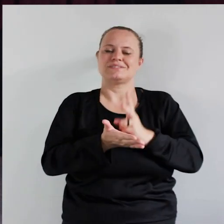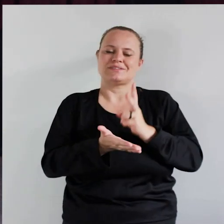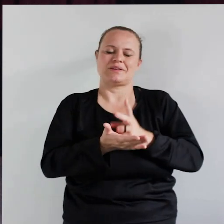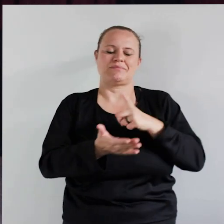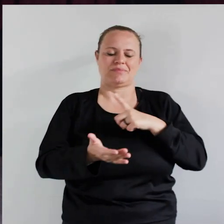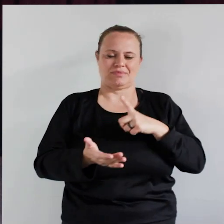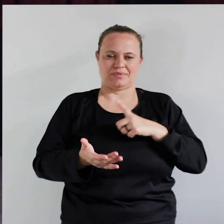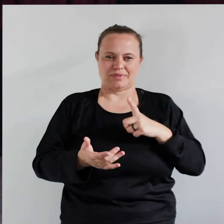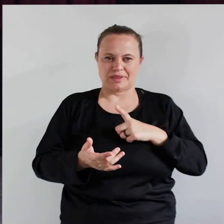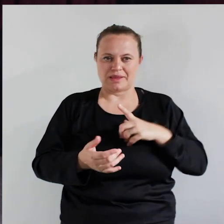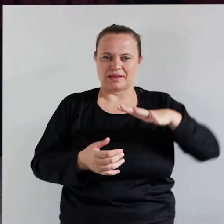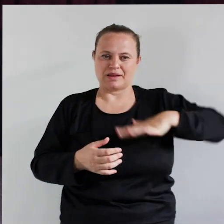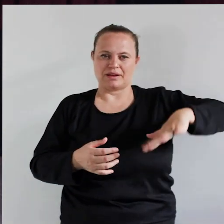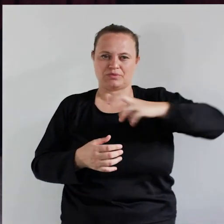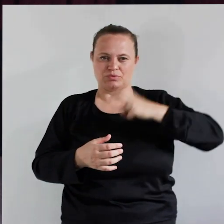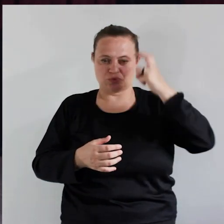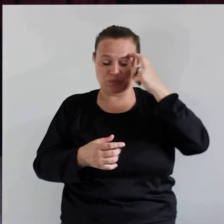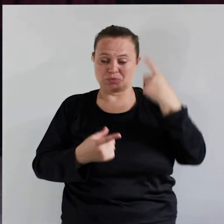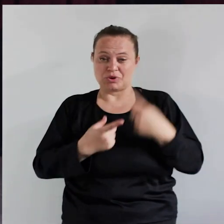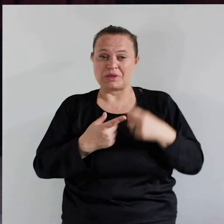em organizações da cultura,